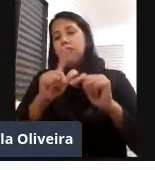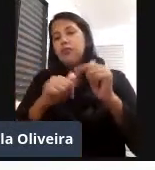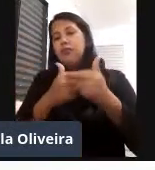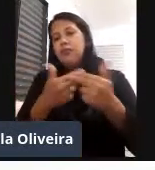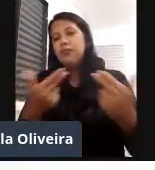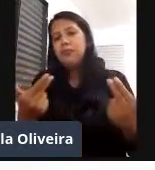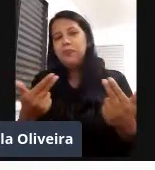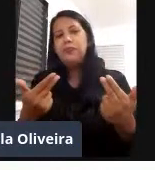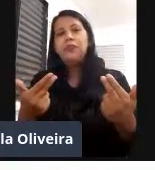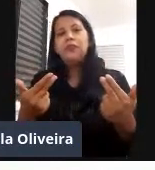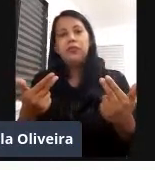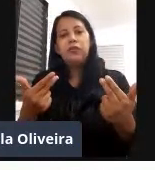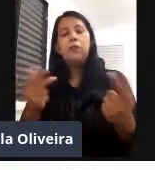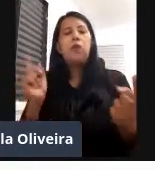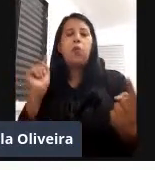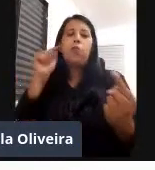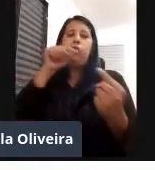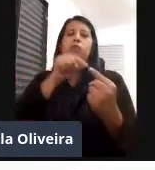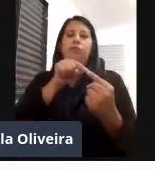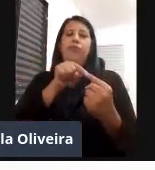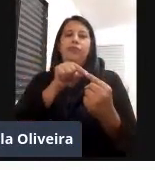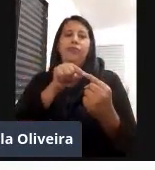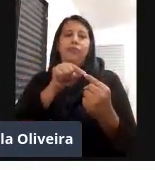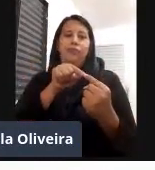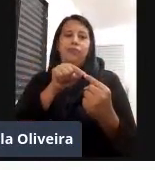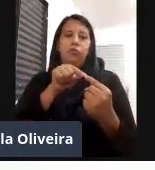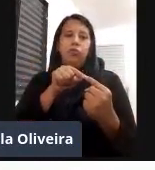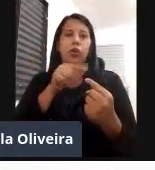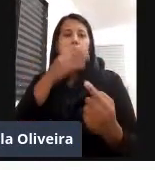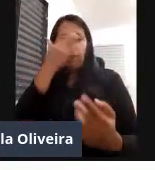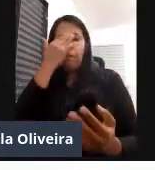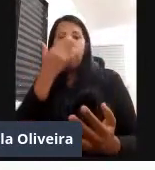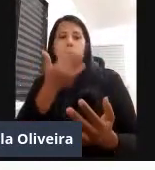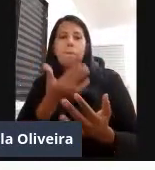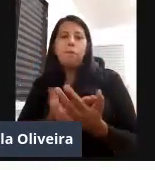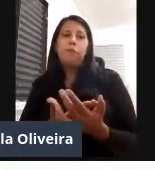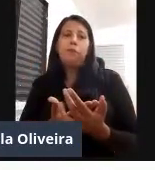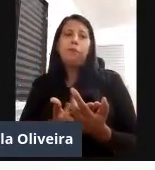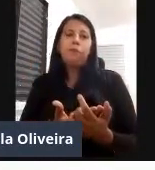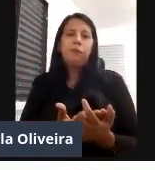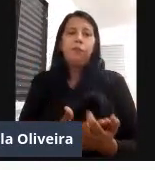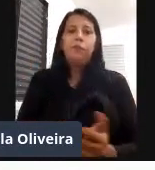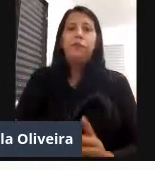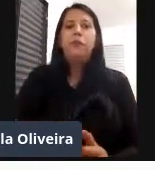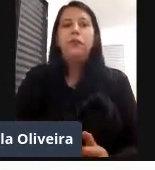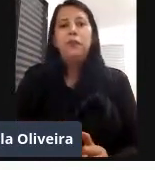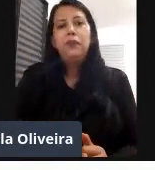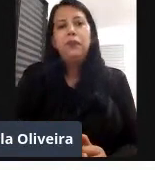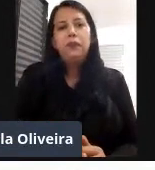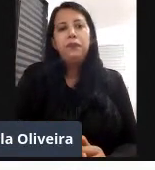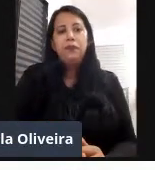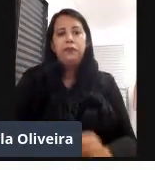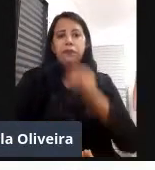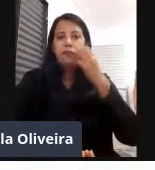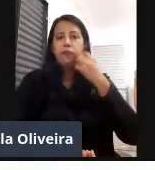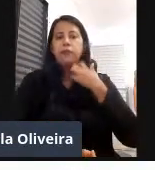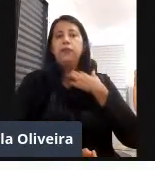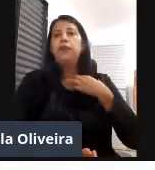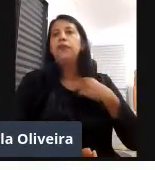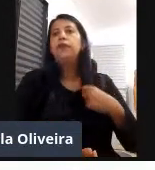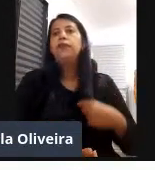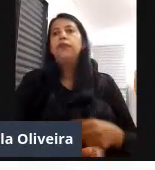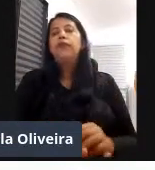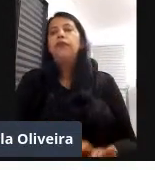o mais adequado no sentido de que mais confiável, de uma informação que vá realmente ajudar e seja relevante para a